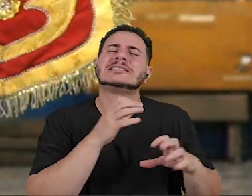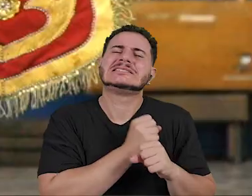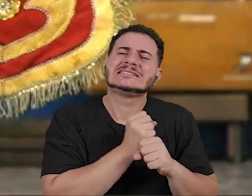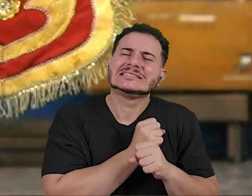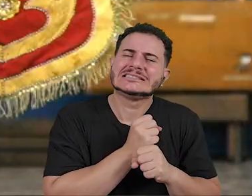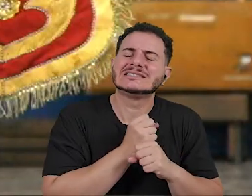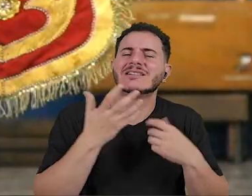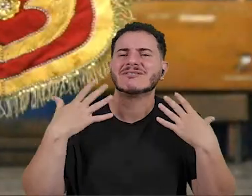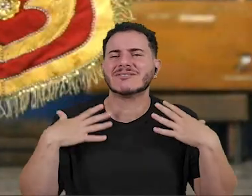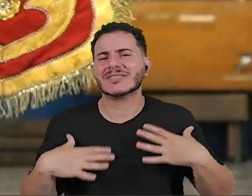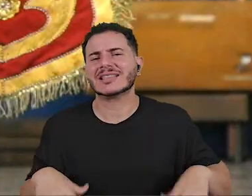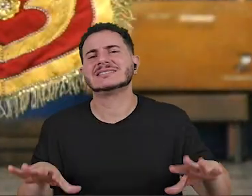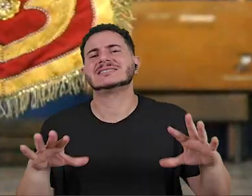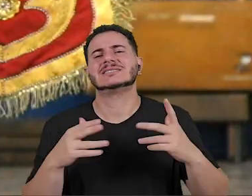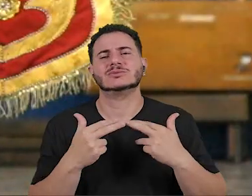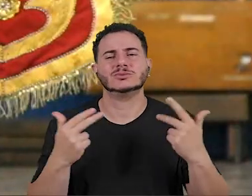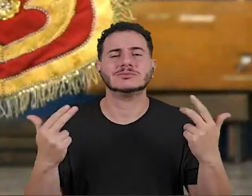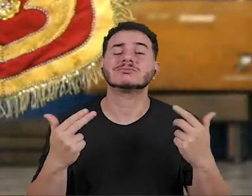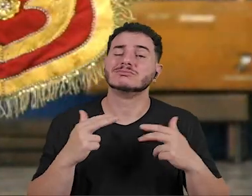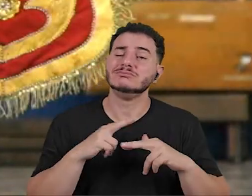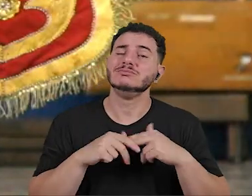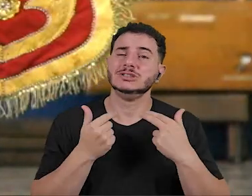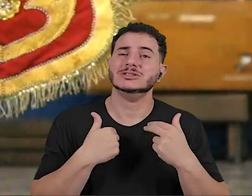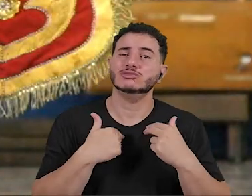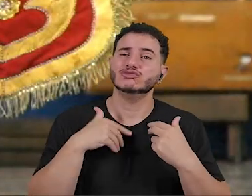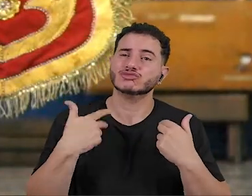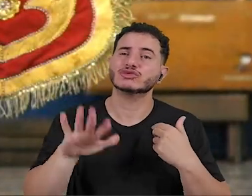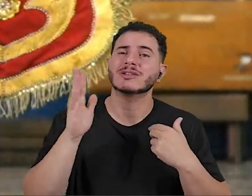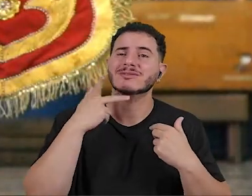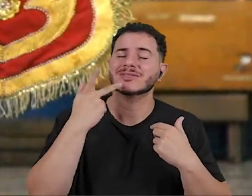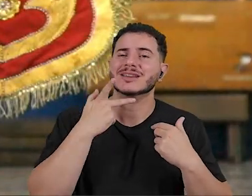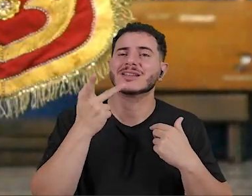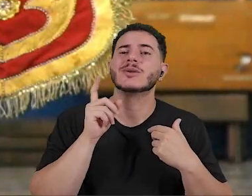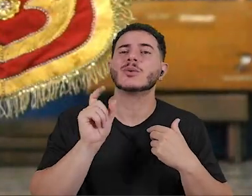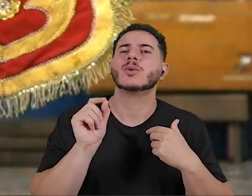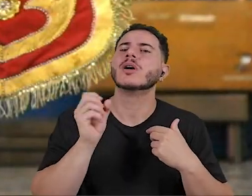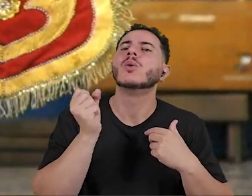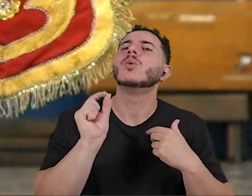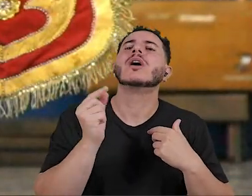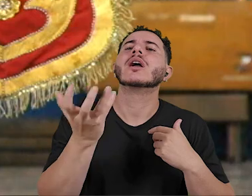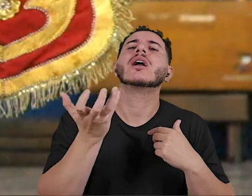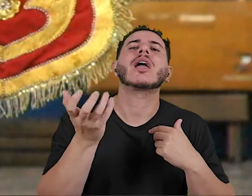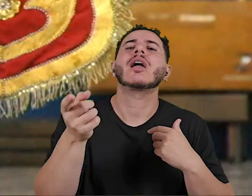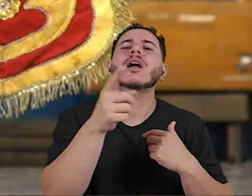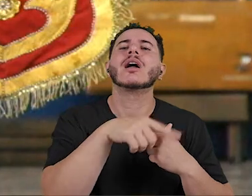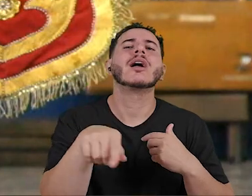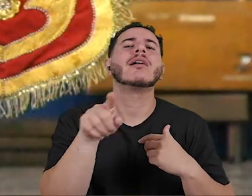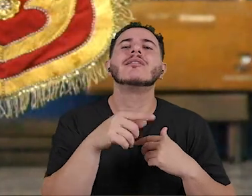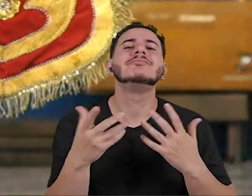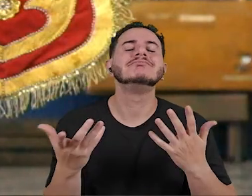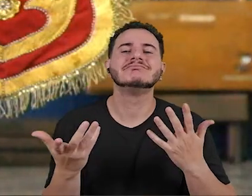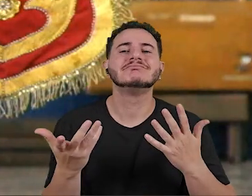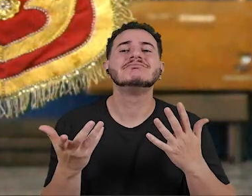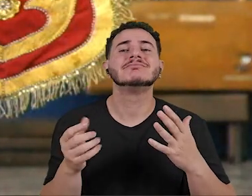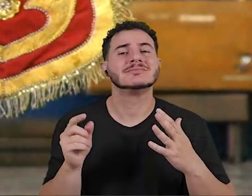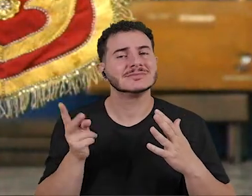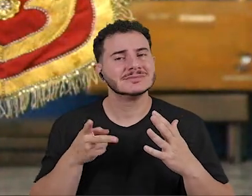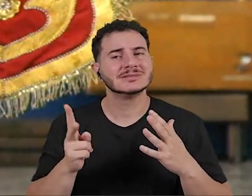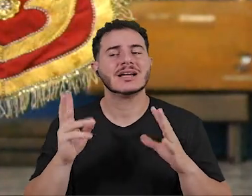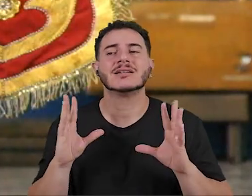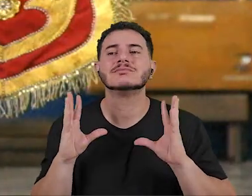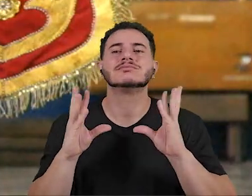o que vocês querem? Não, a gente quer ficar. Então eu digo para eles o seguinte: então o 7º lugar é campeonato para a gente. Porque são 9